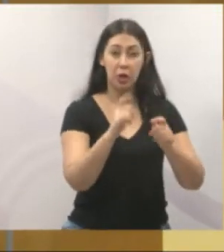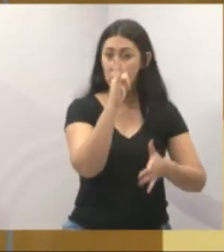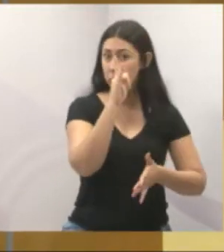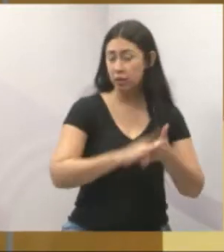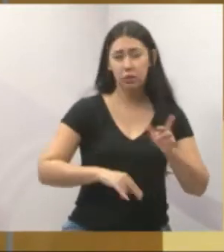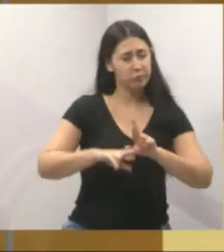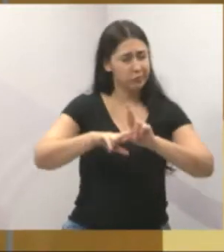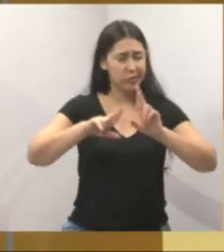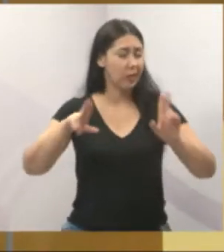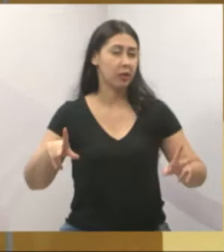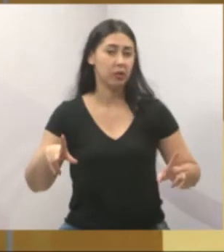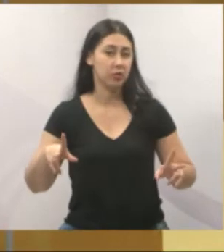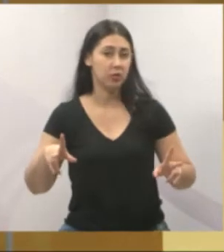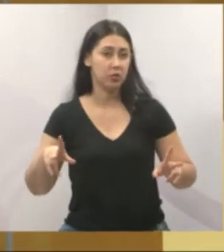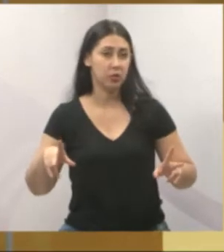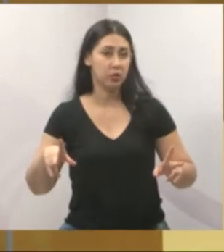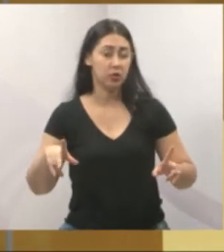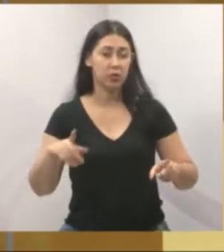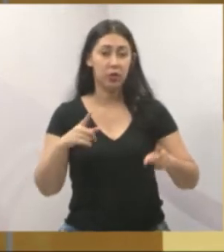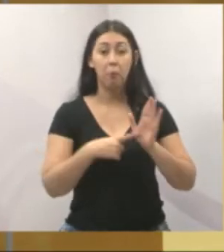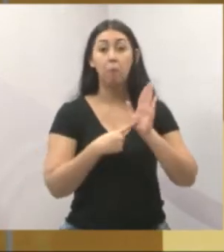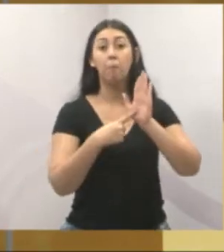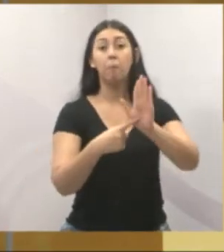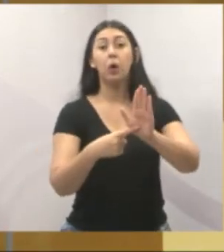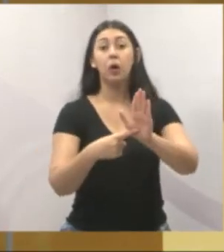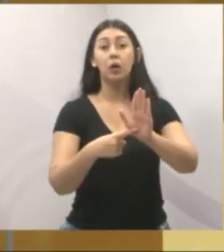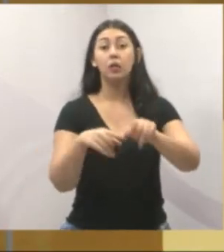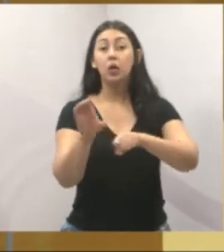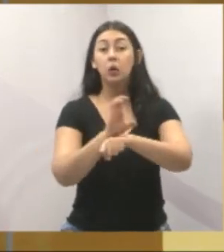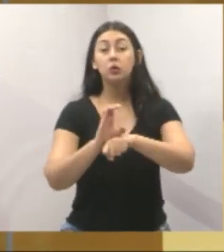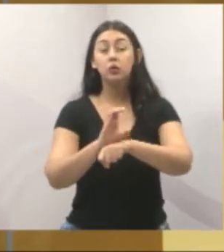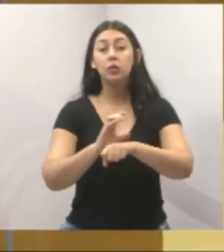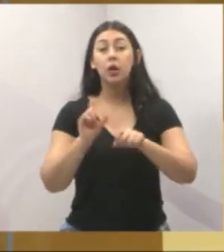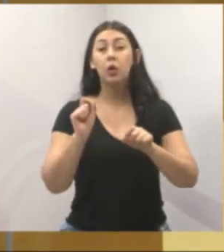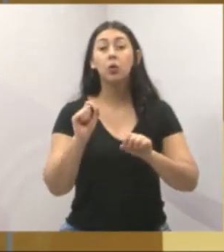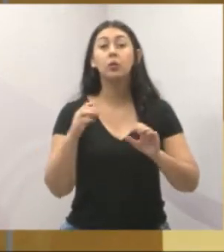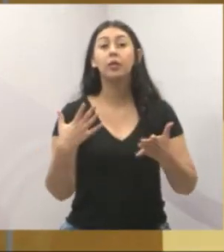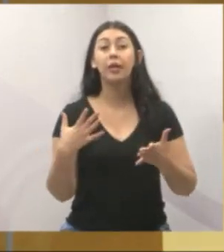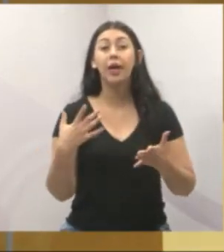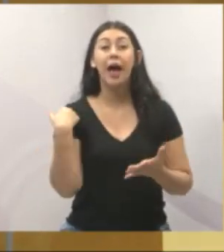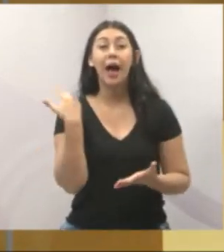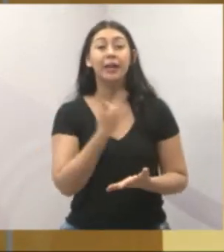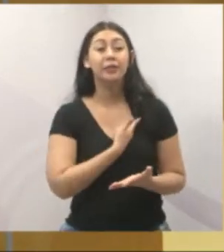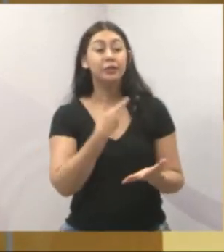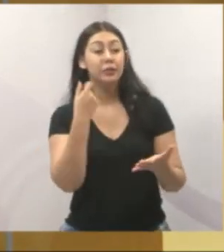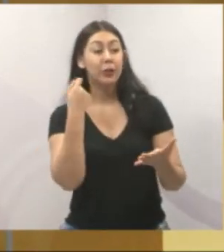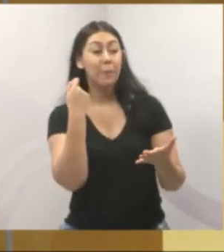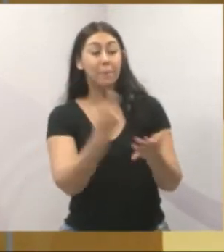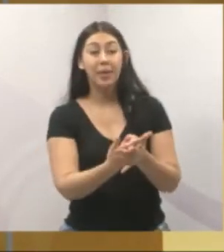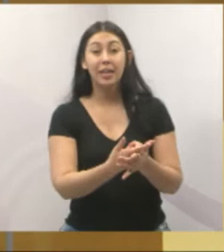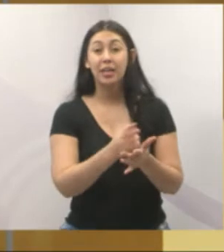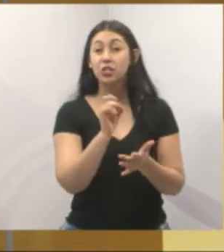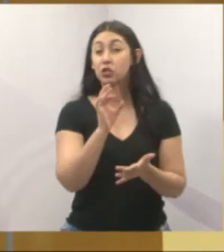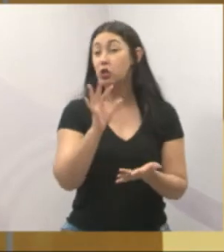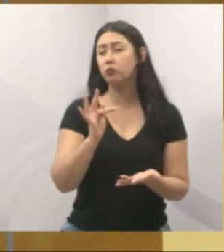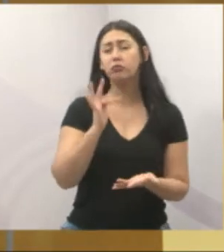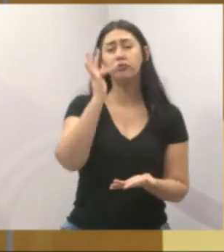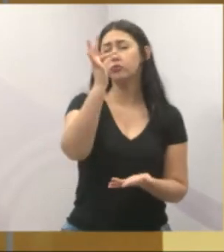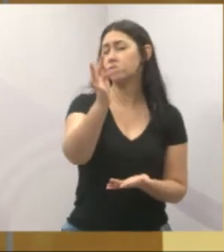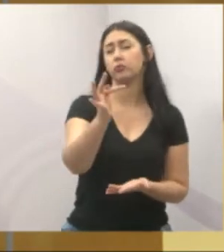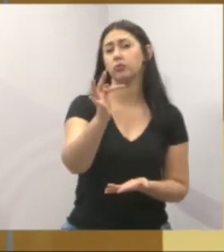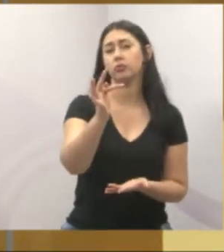da Constituição, que a indenização é a posteriori, ou seja, é depois, e se houver dano,